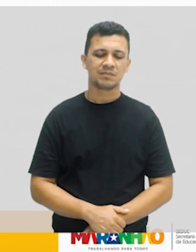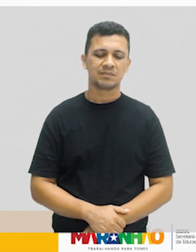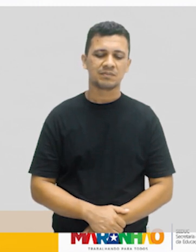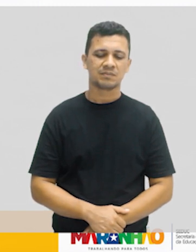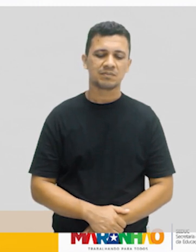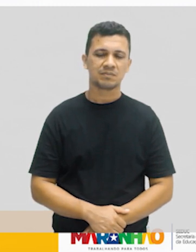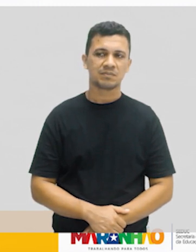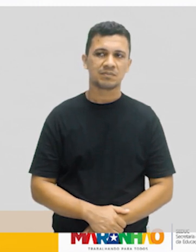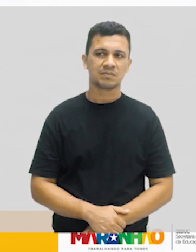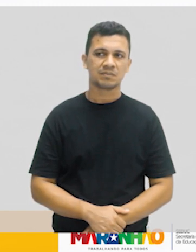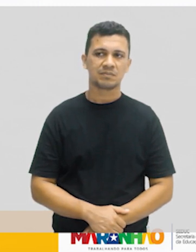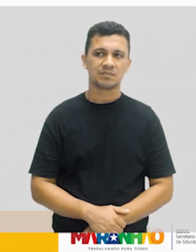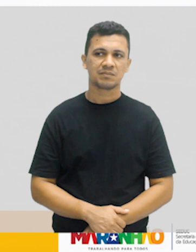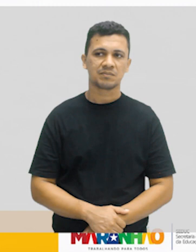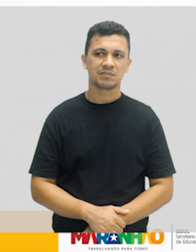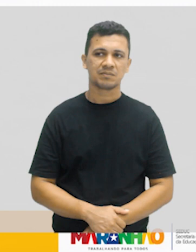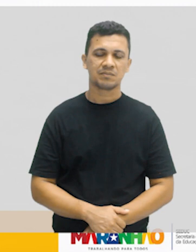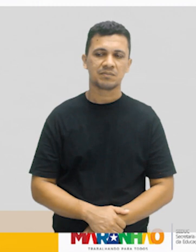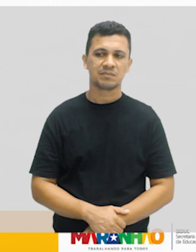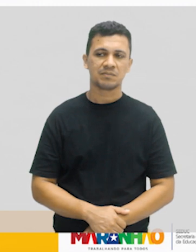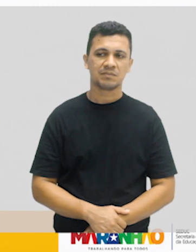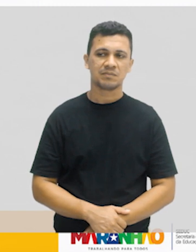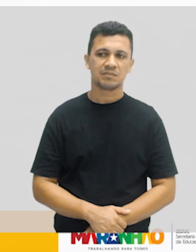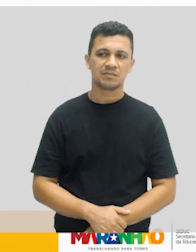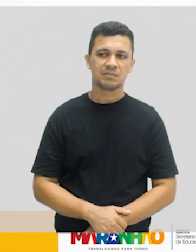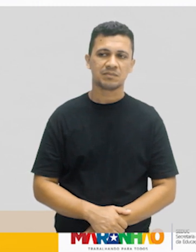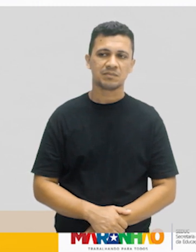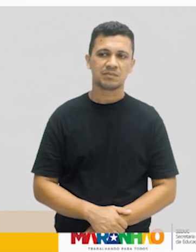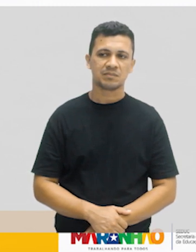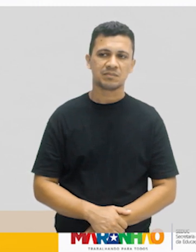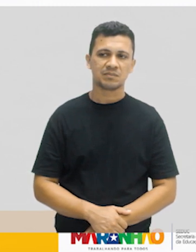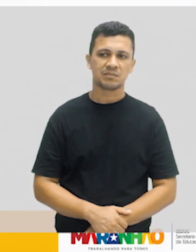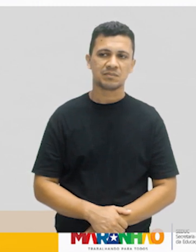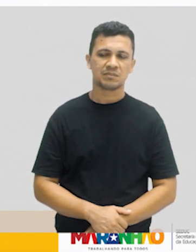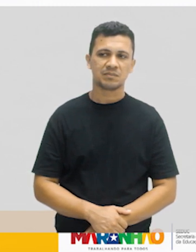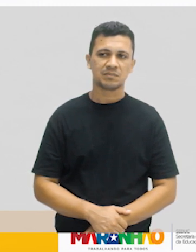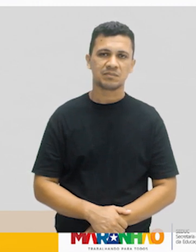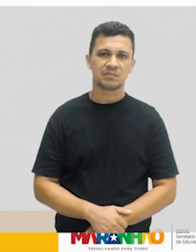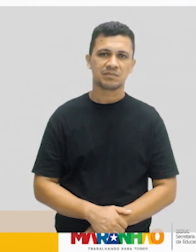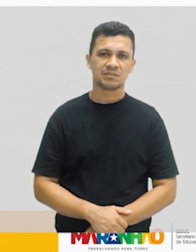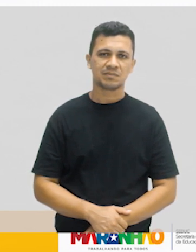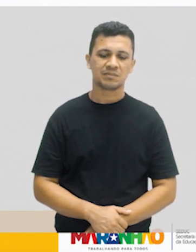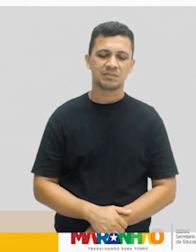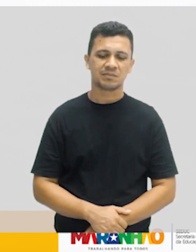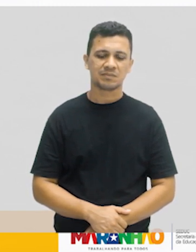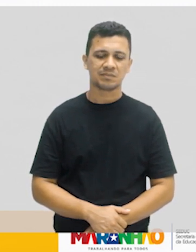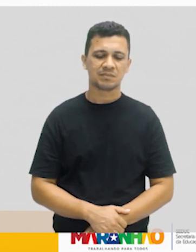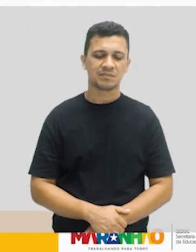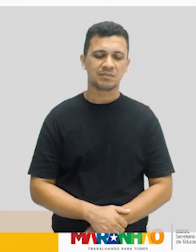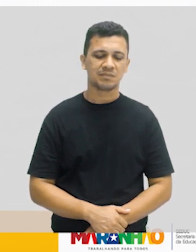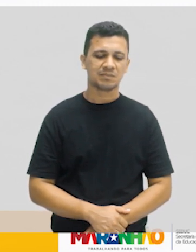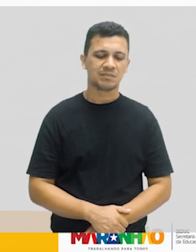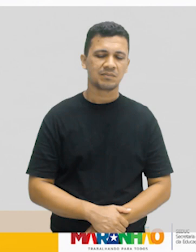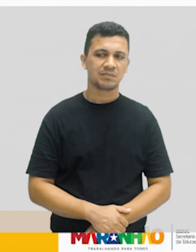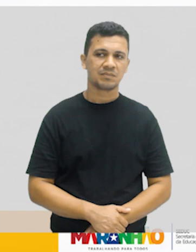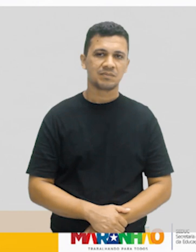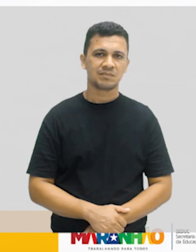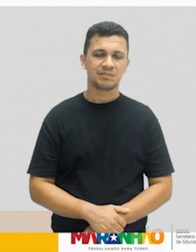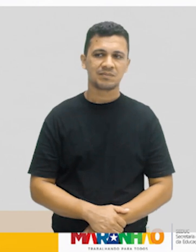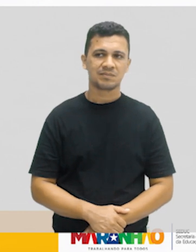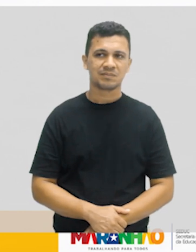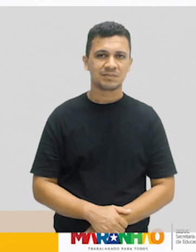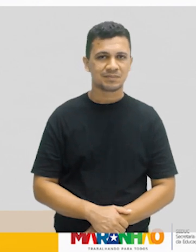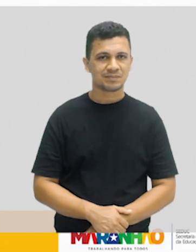un torrente impresionante de lágrimas que se desbordaram sobre a mesa e o piso da